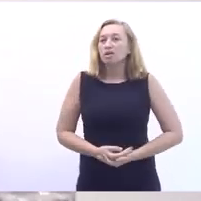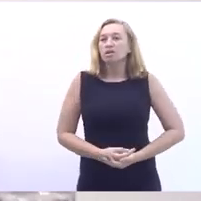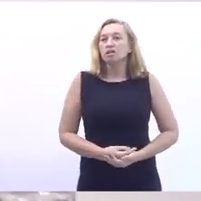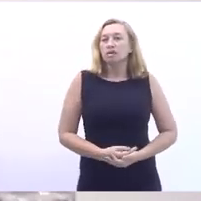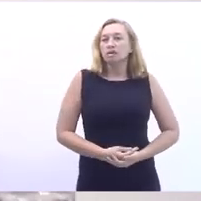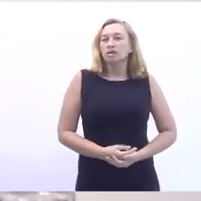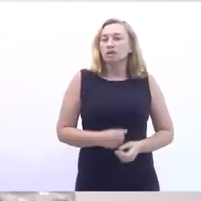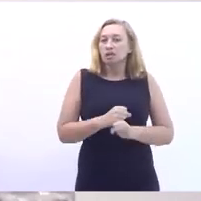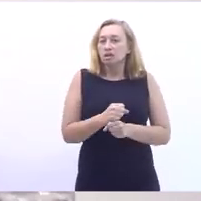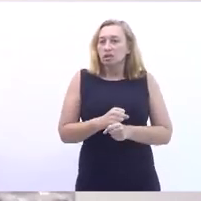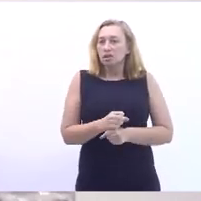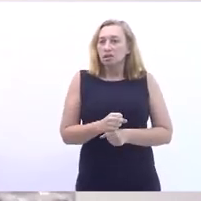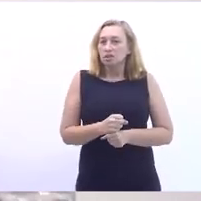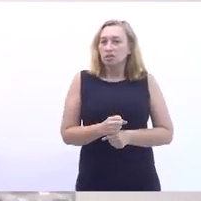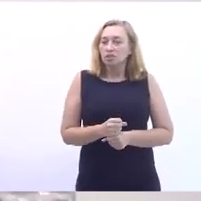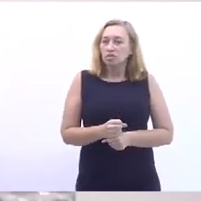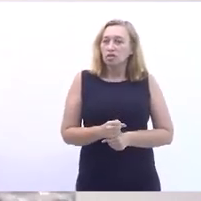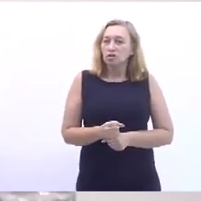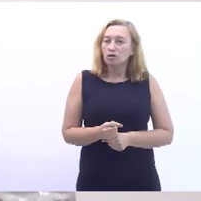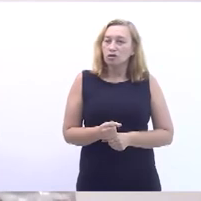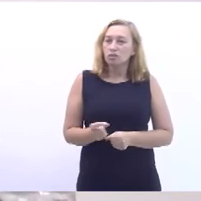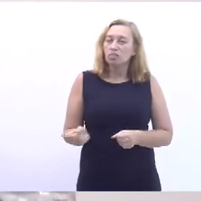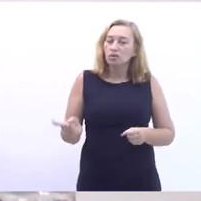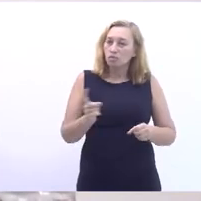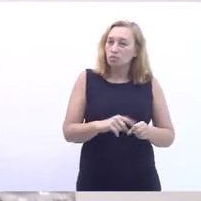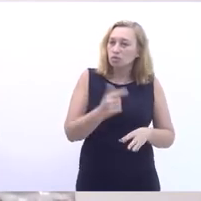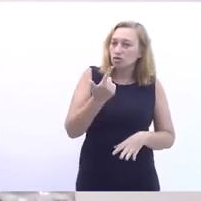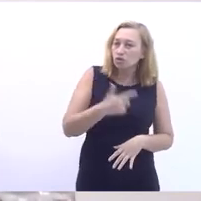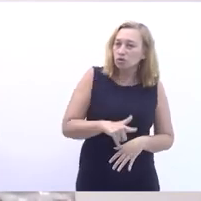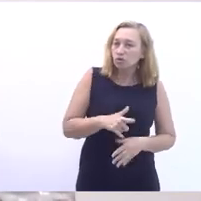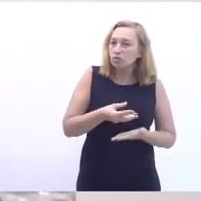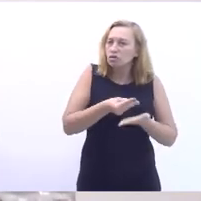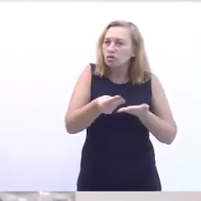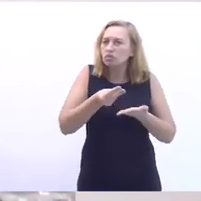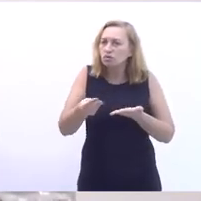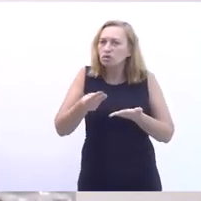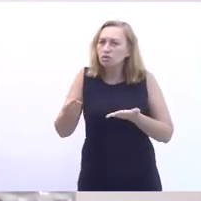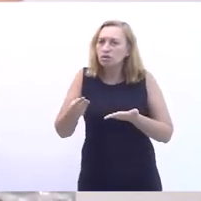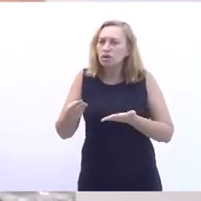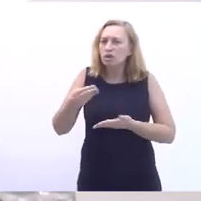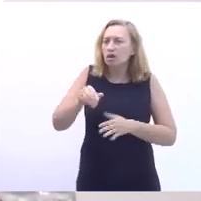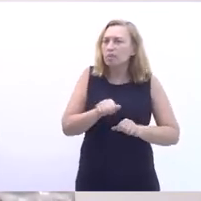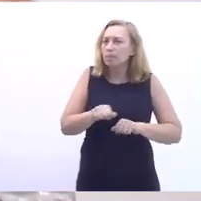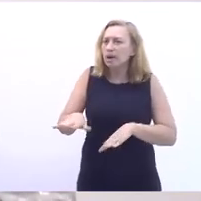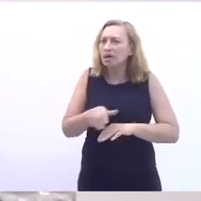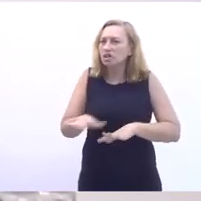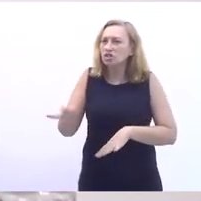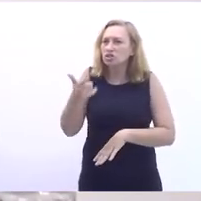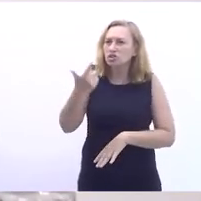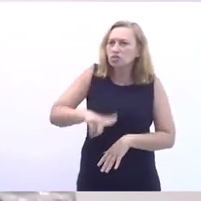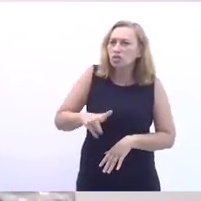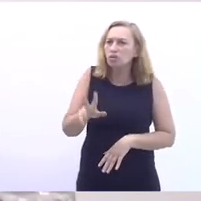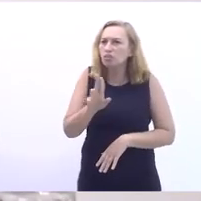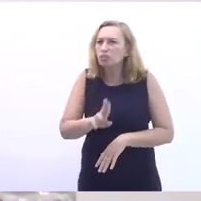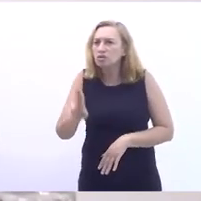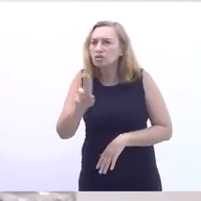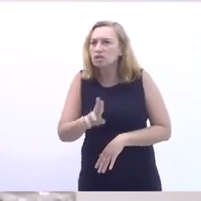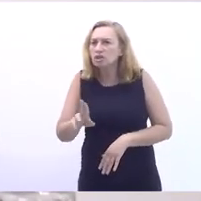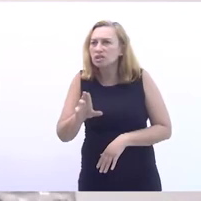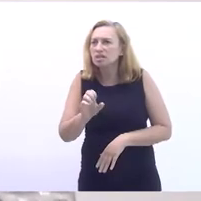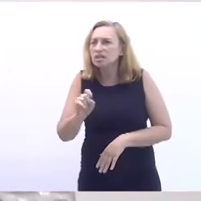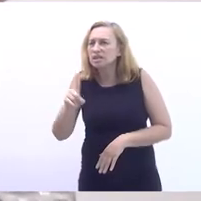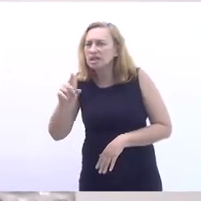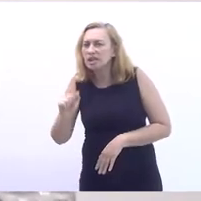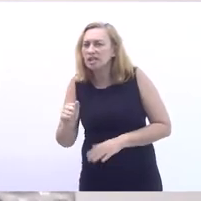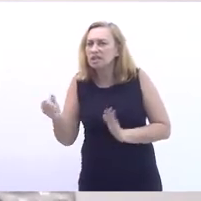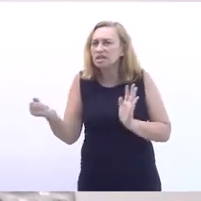esse ano reeditou essas sedas neta back divulgando a marcha novamente utilizando cedo as